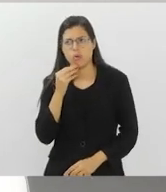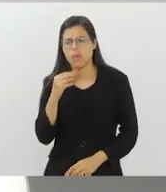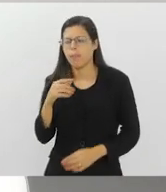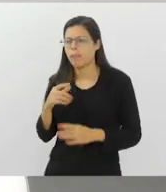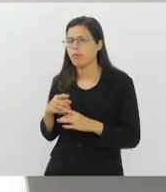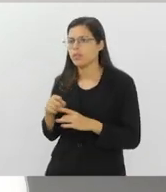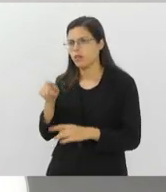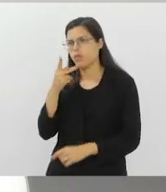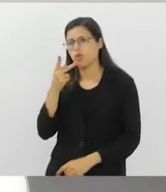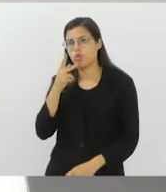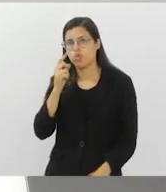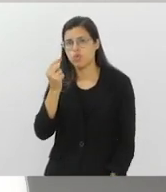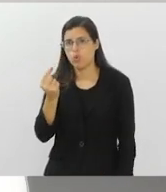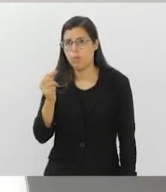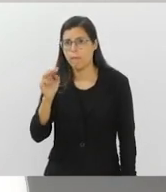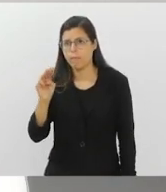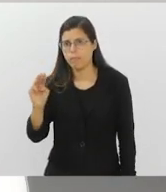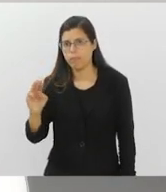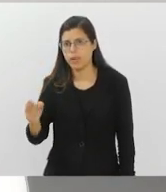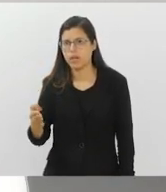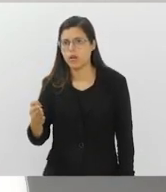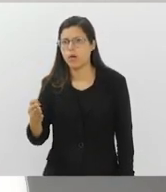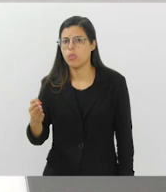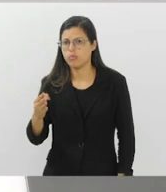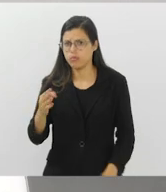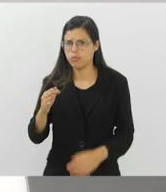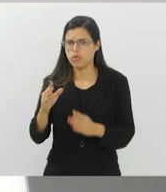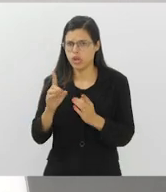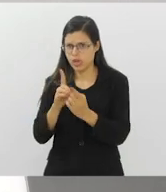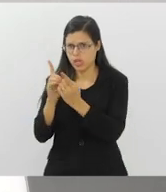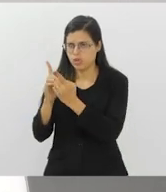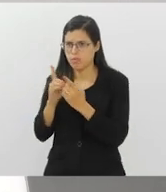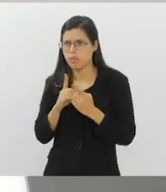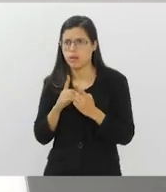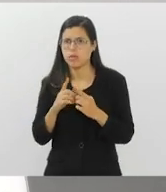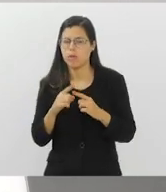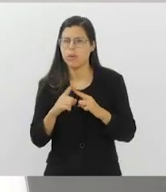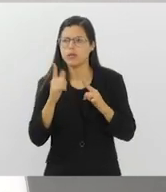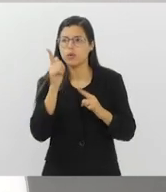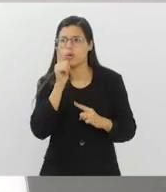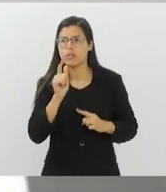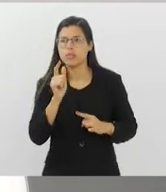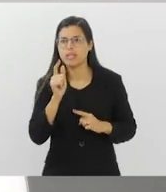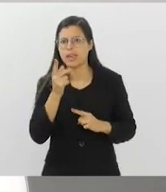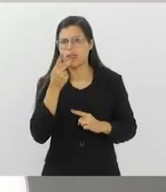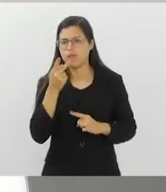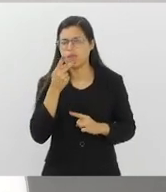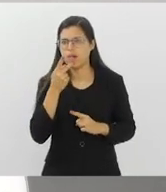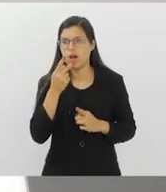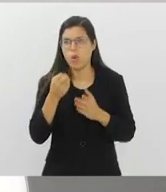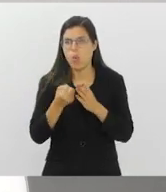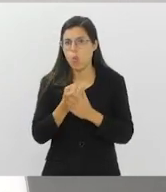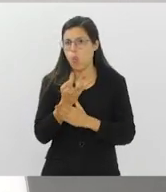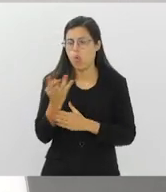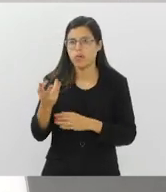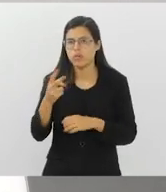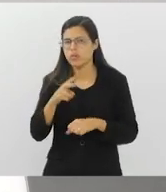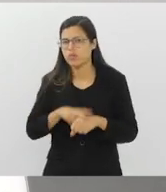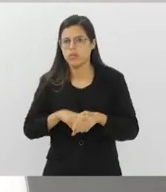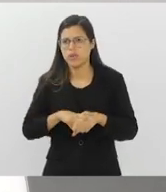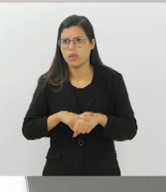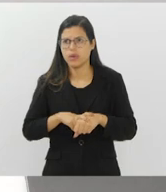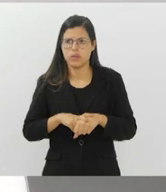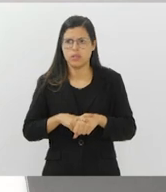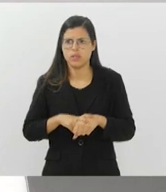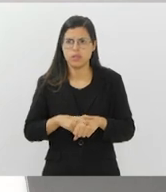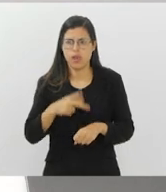que é um número respeitado. Mas o senhor pode me dizer quantas vezes a mesma pessoa buscou